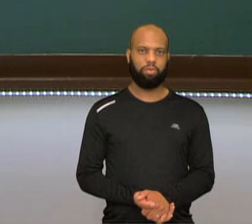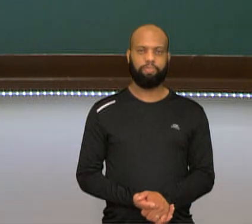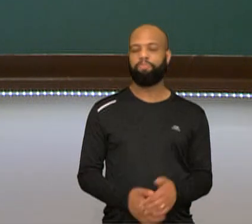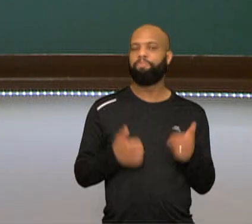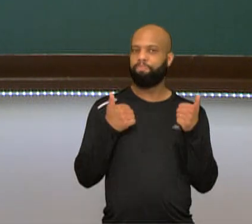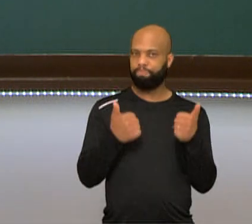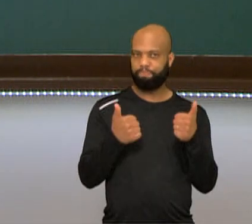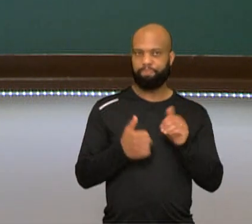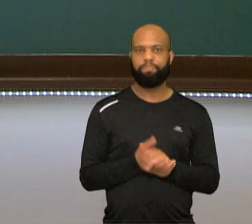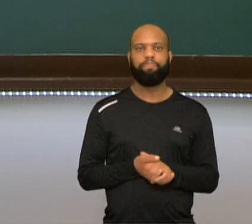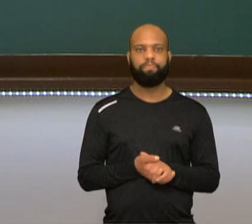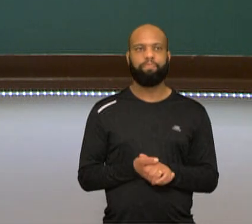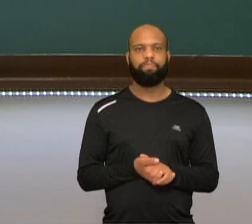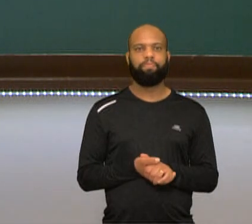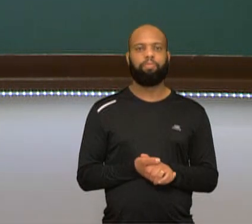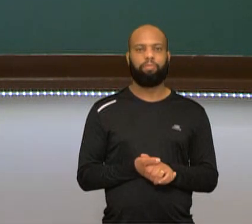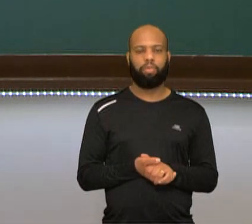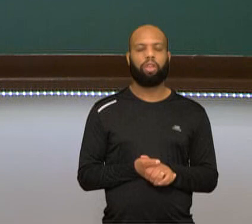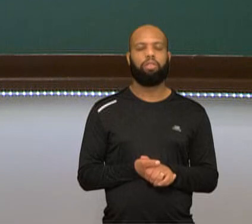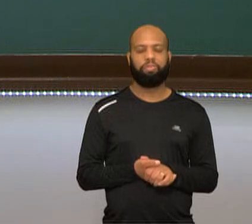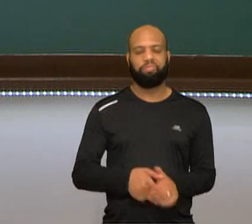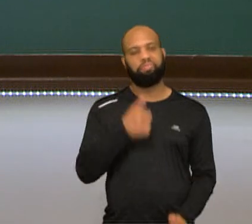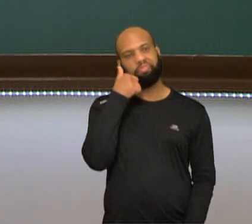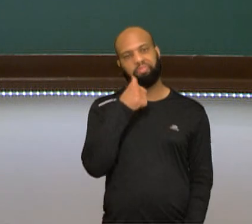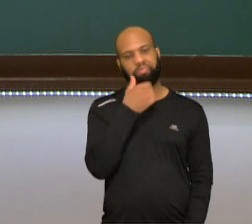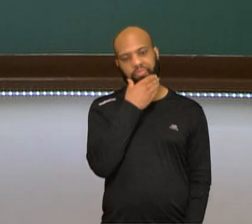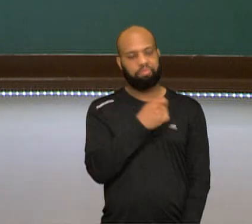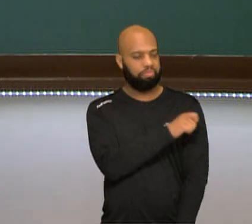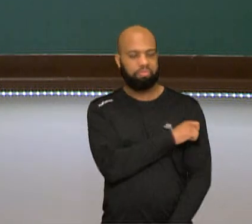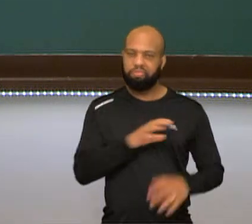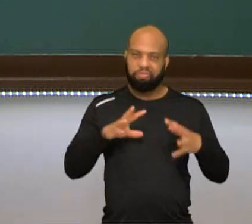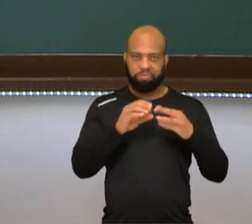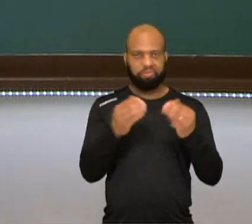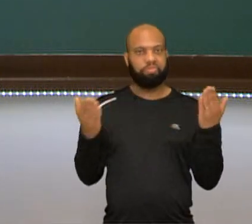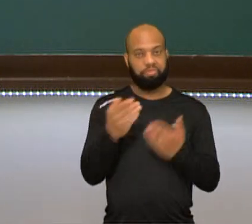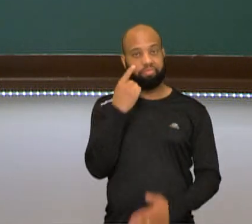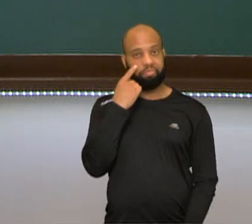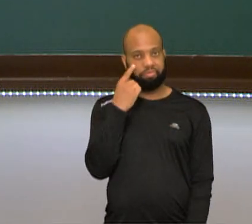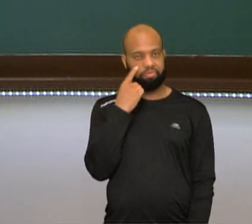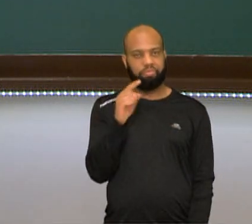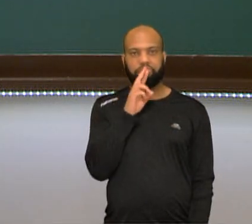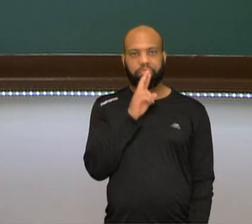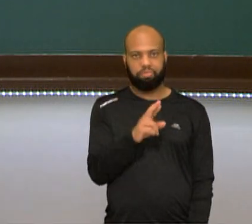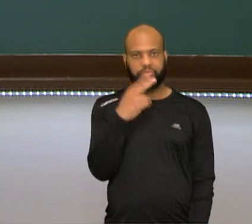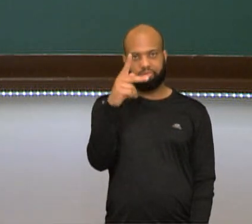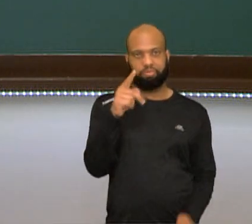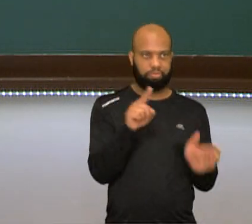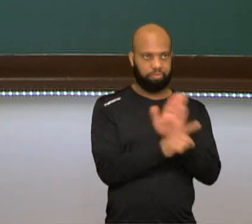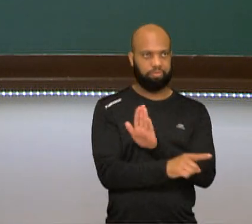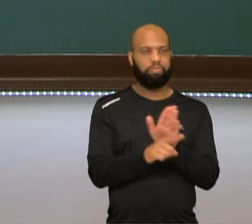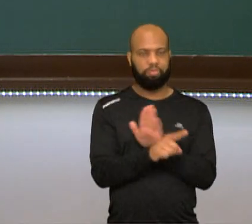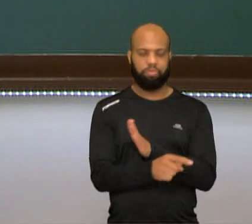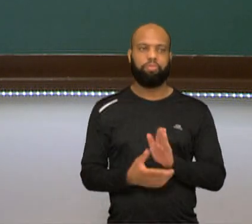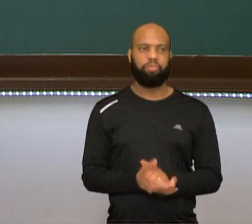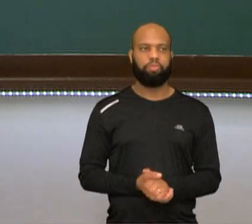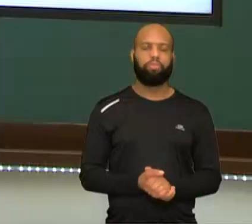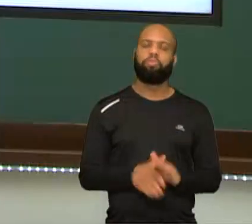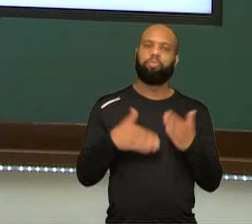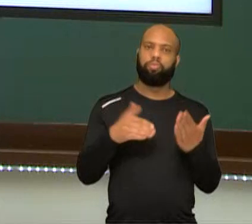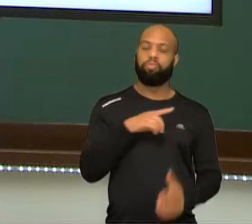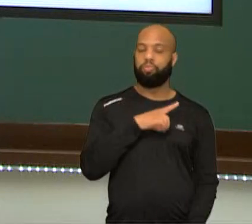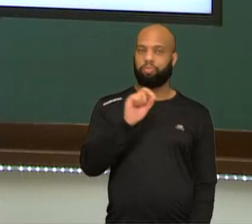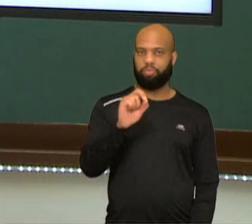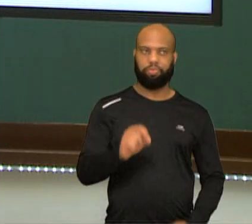Muito bem, estimado, estimada, confere comigo aqui a solução do seu exercício. Então, nós